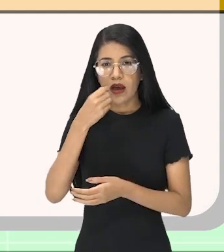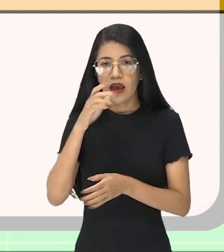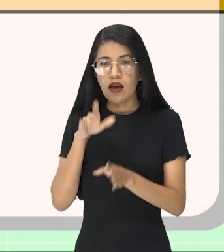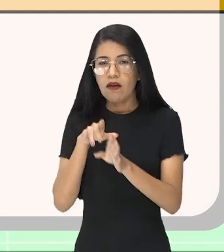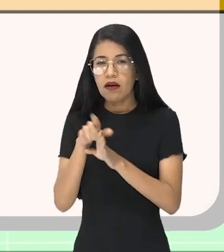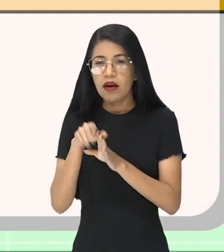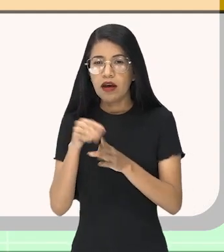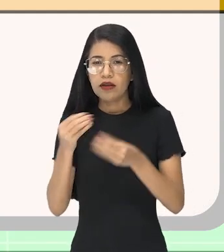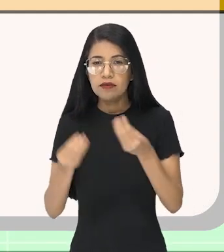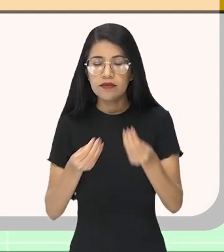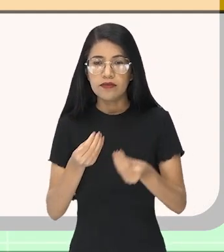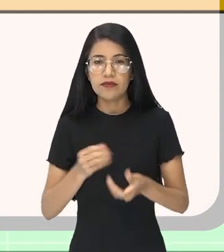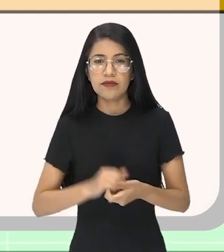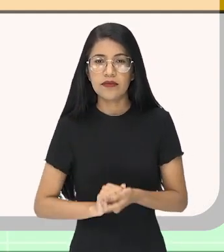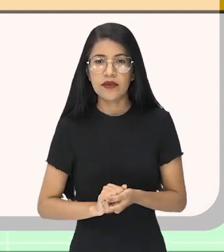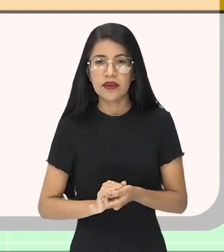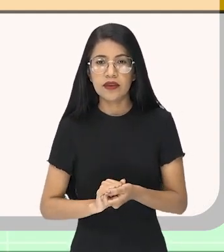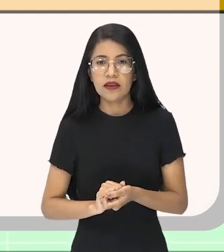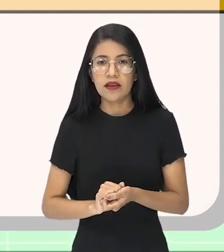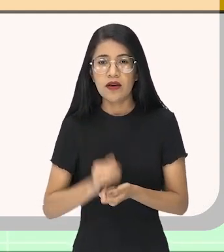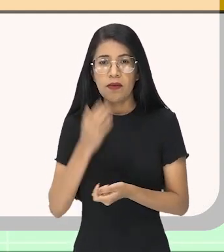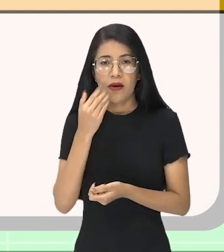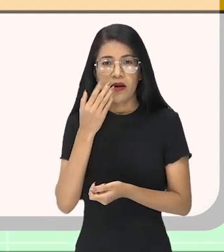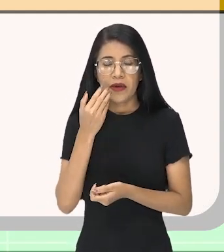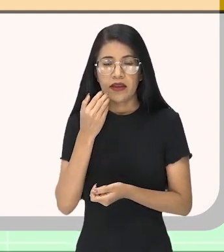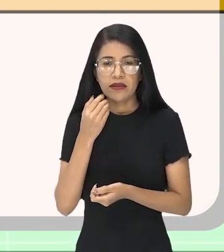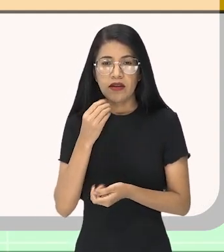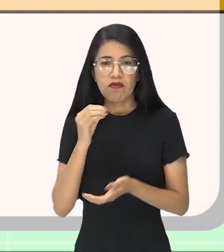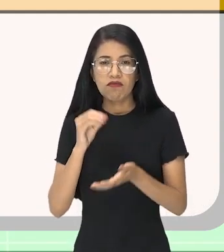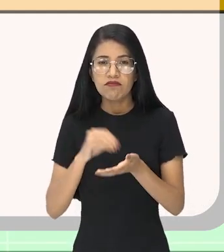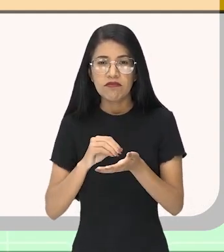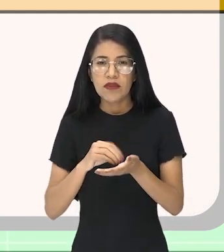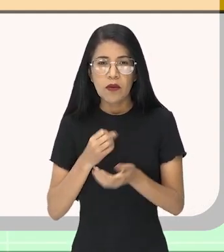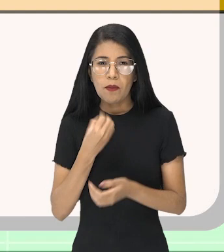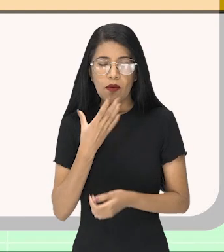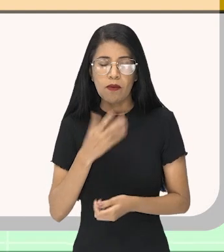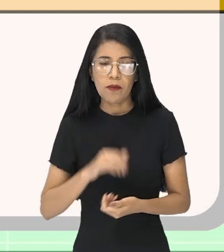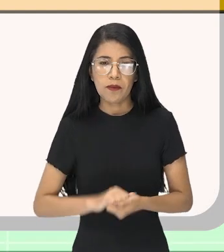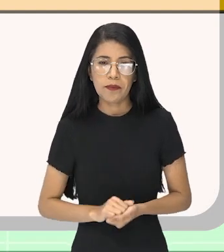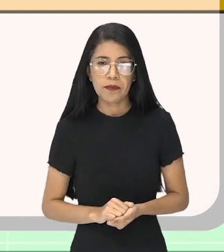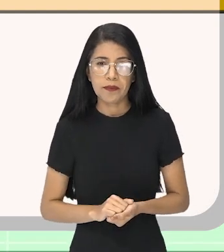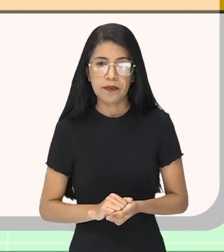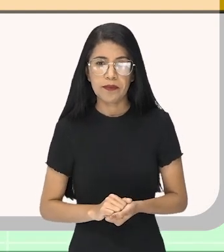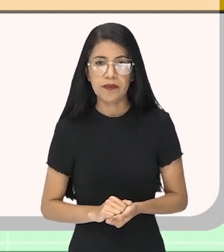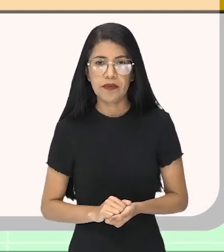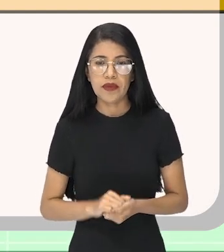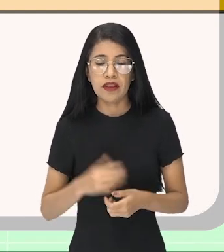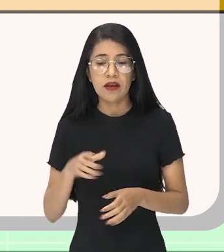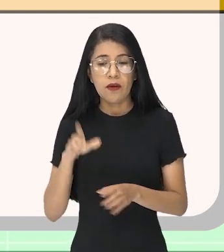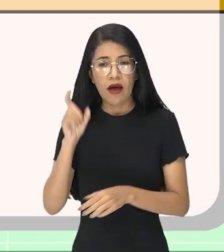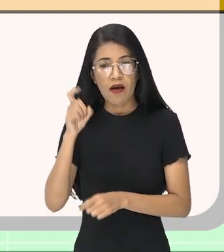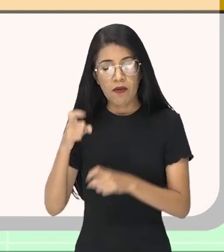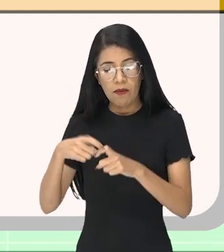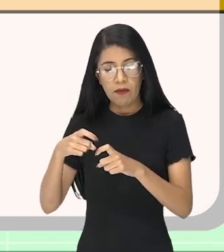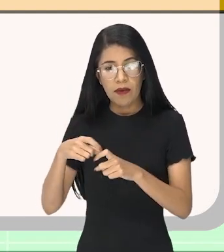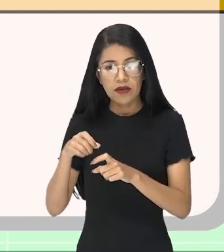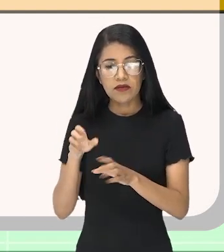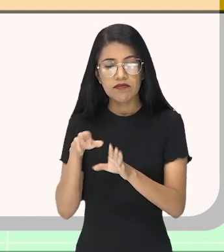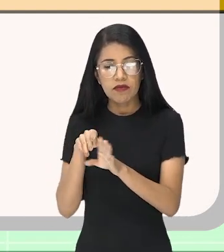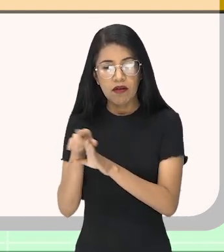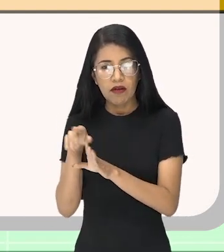a dieta não é suficiente, certo? E aí, então, o médico ele